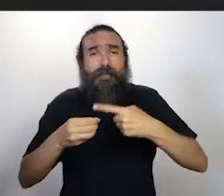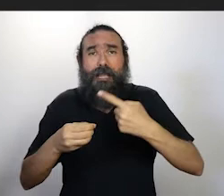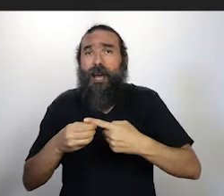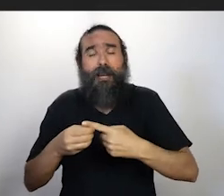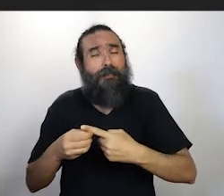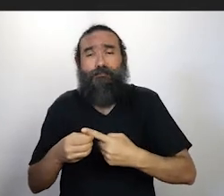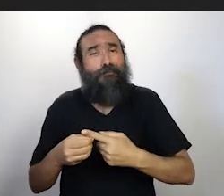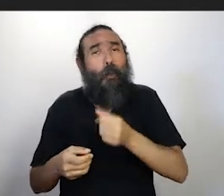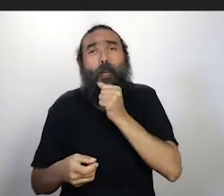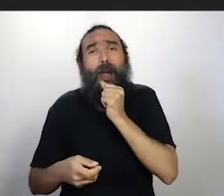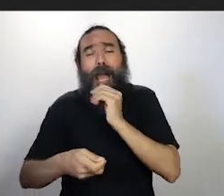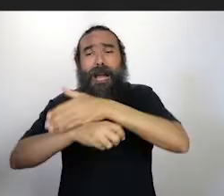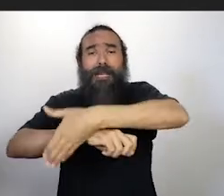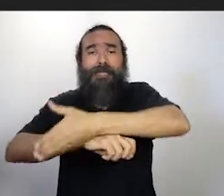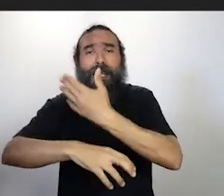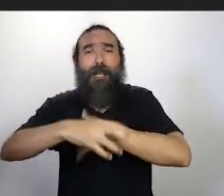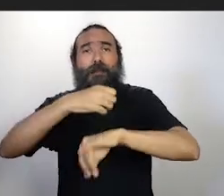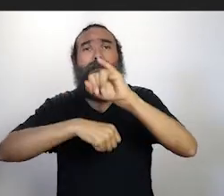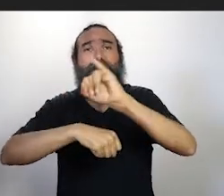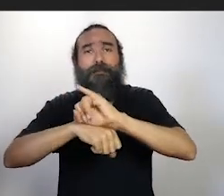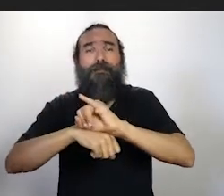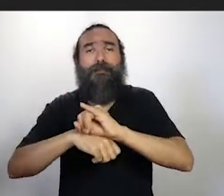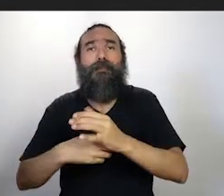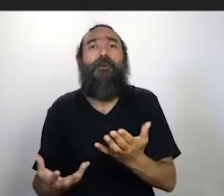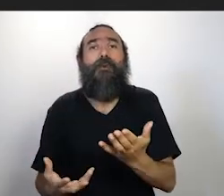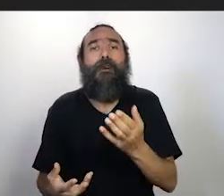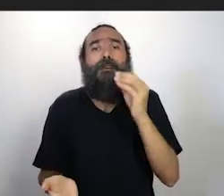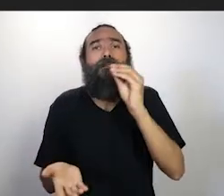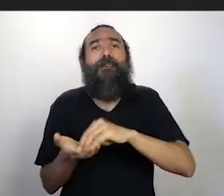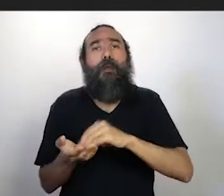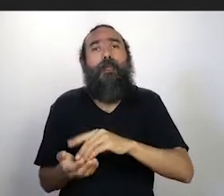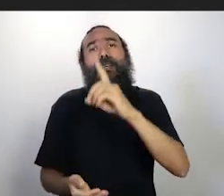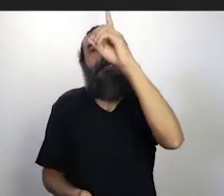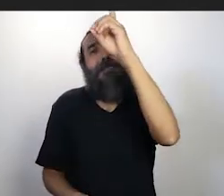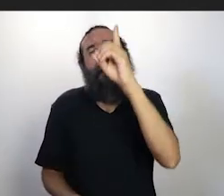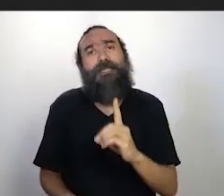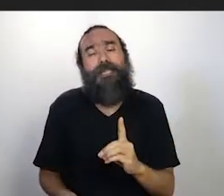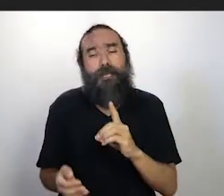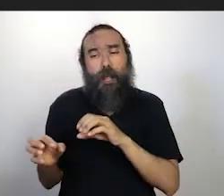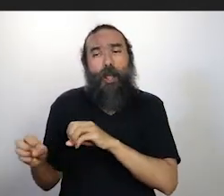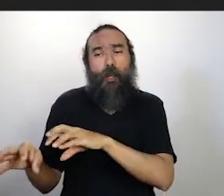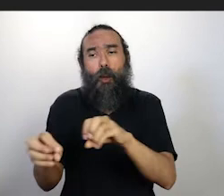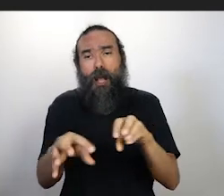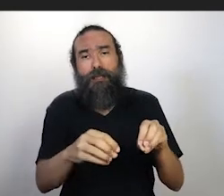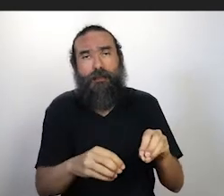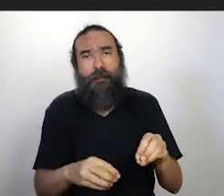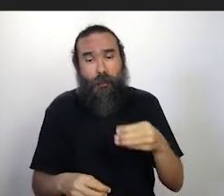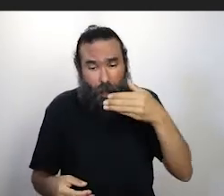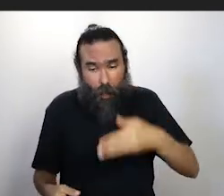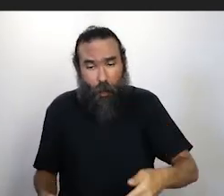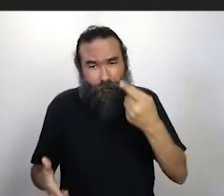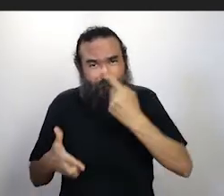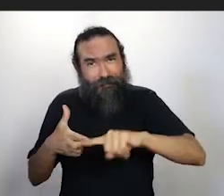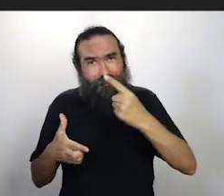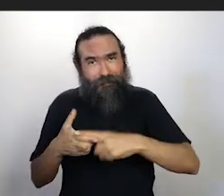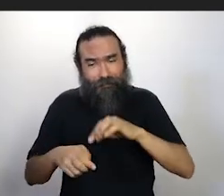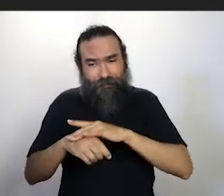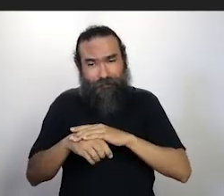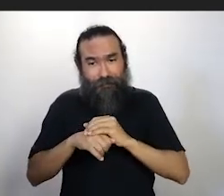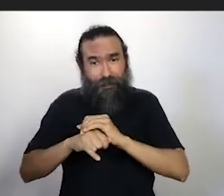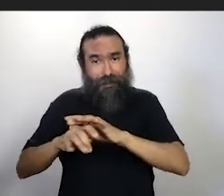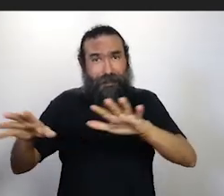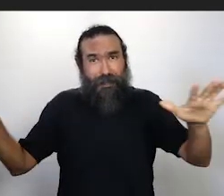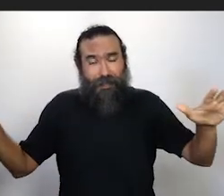uma realidade, não garante de fato, que a gente está falando, é o direito à educação, né, não garante de fato. Então, nesse processo pandêmico, ele